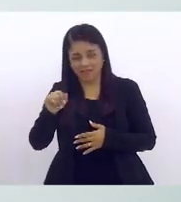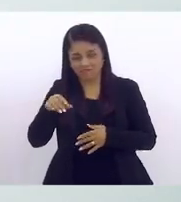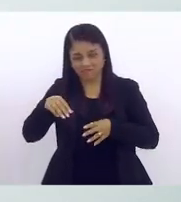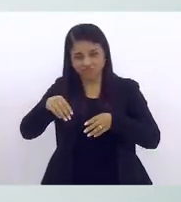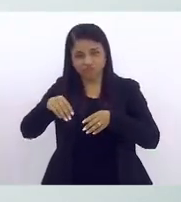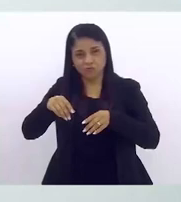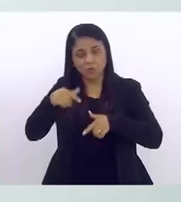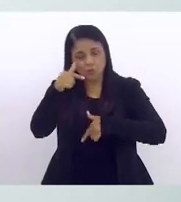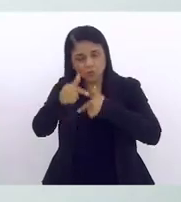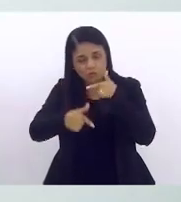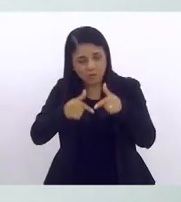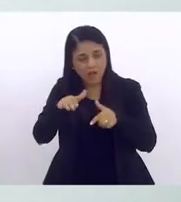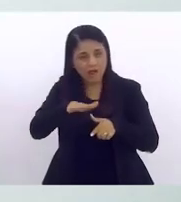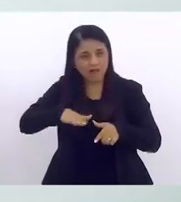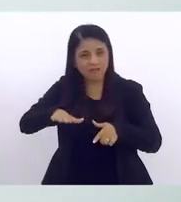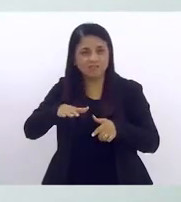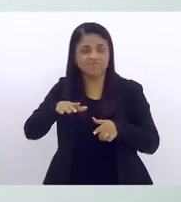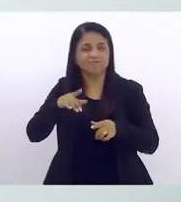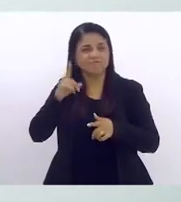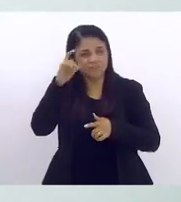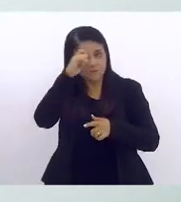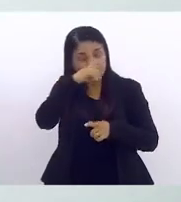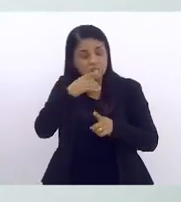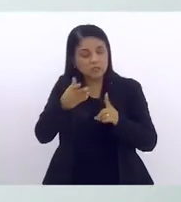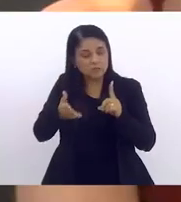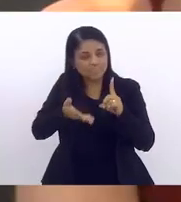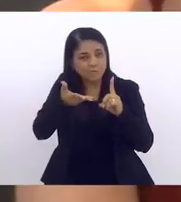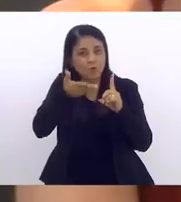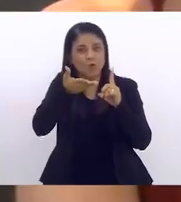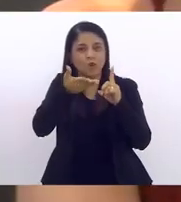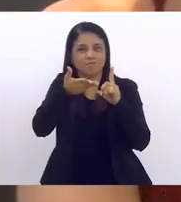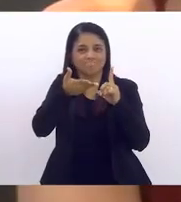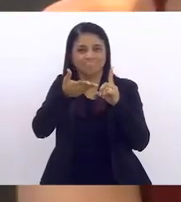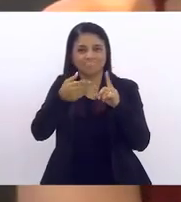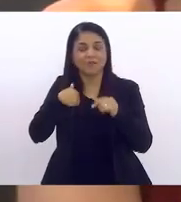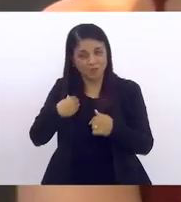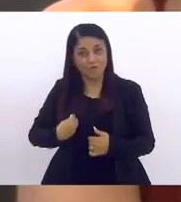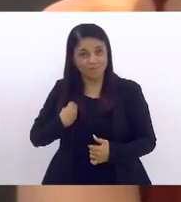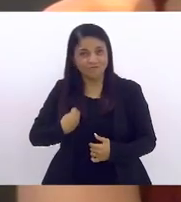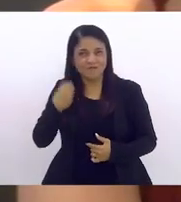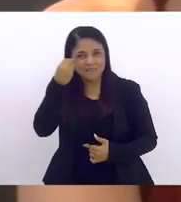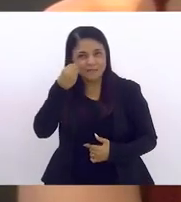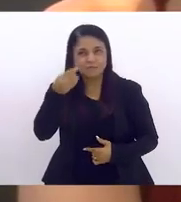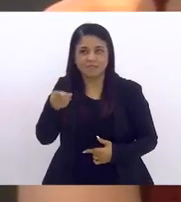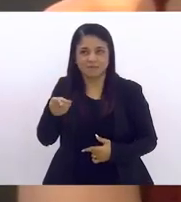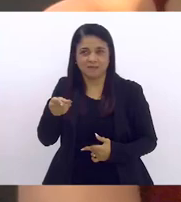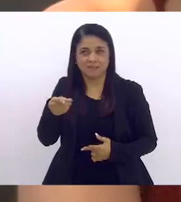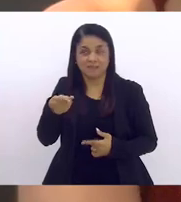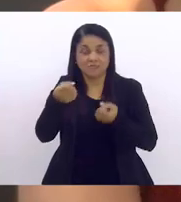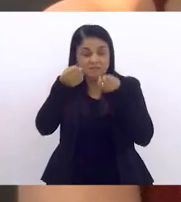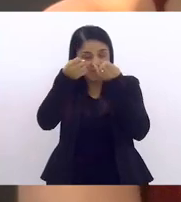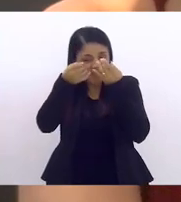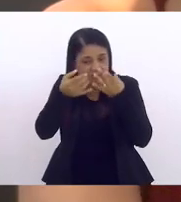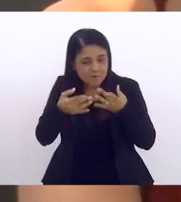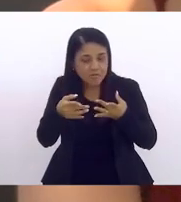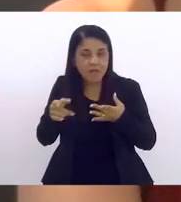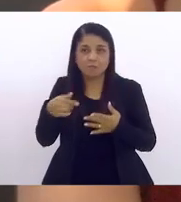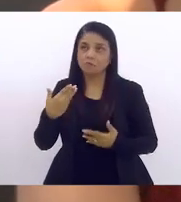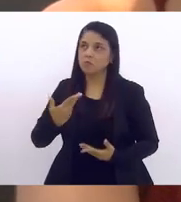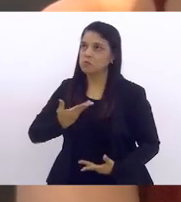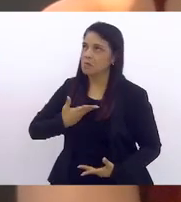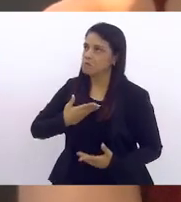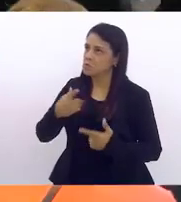o trabalho de doulas naquela maternidade. E eu me lembro, eu vivi isso. E para eu explicar para os coleguinhas que não